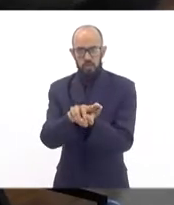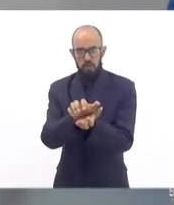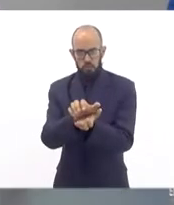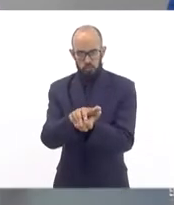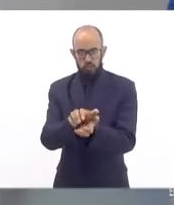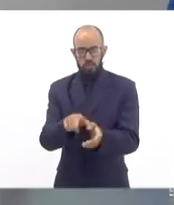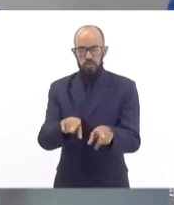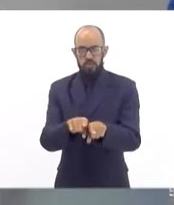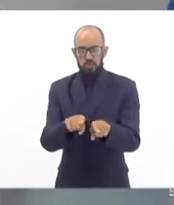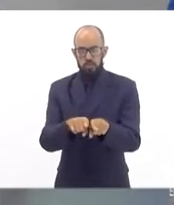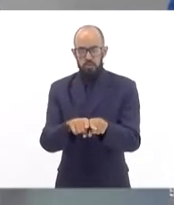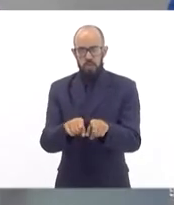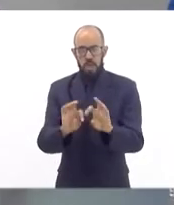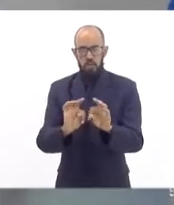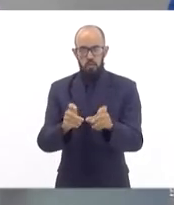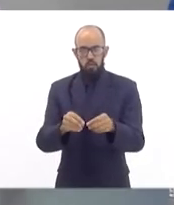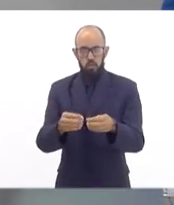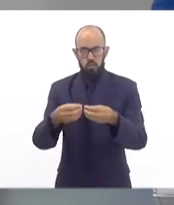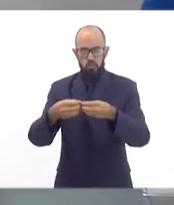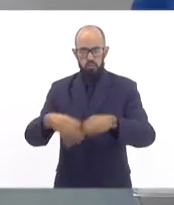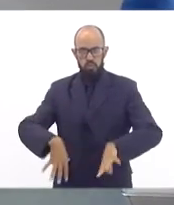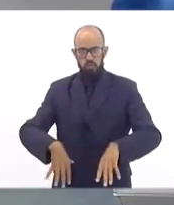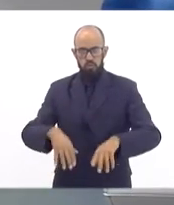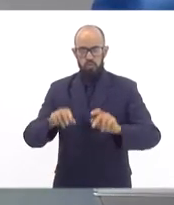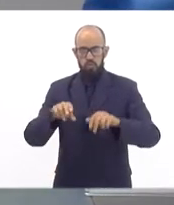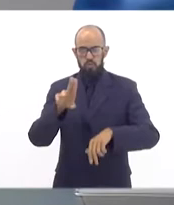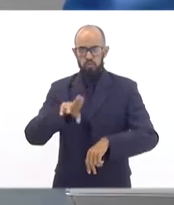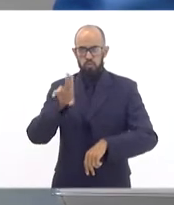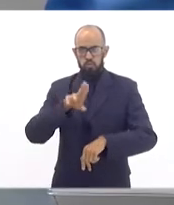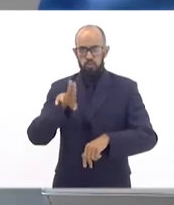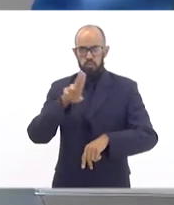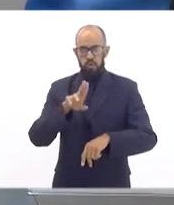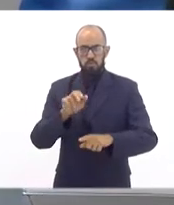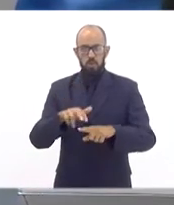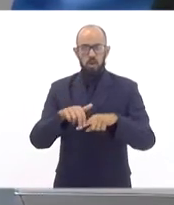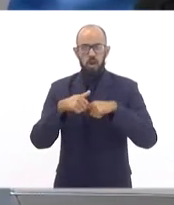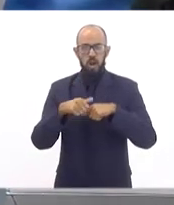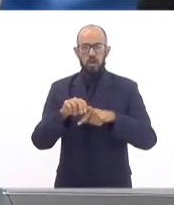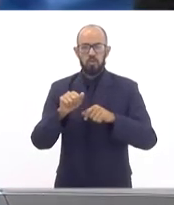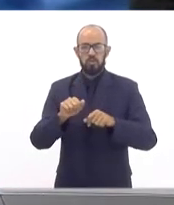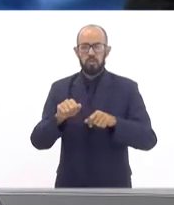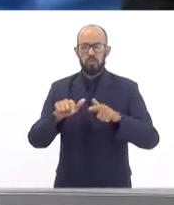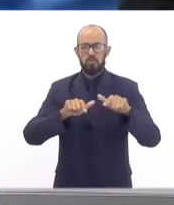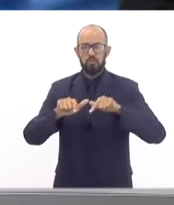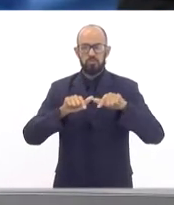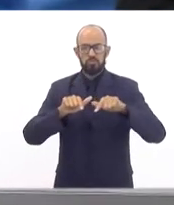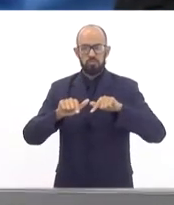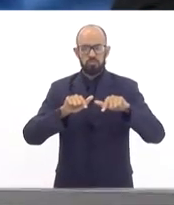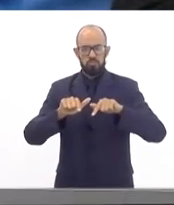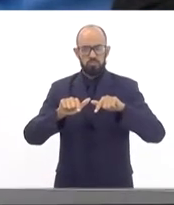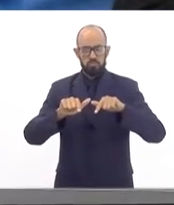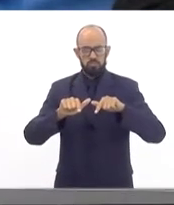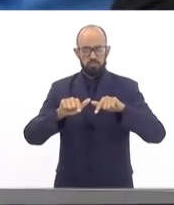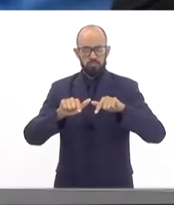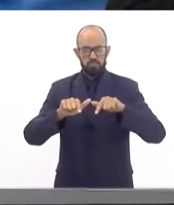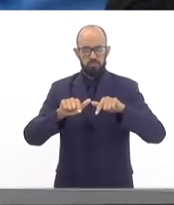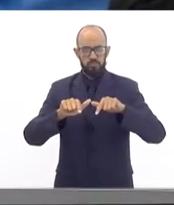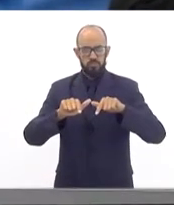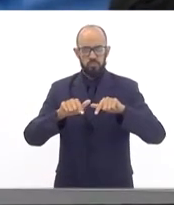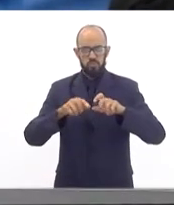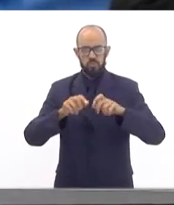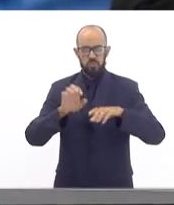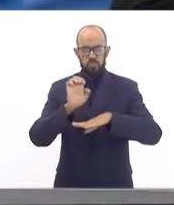como os danos sofridos pelos usuários relacionados à má prestação do serviço de transporte ferroviário do Estado do Rio de